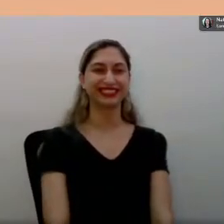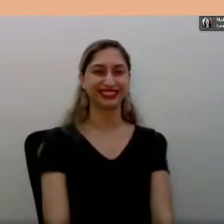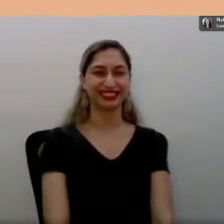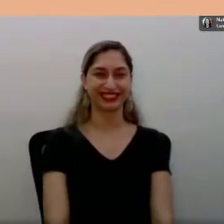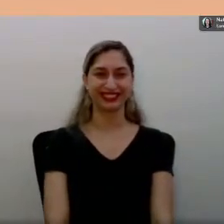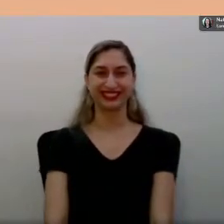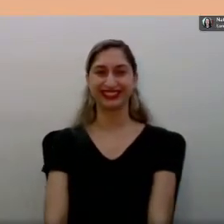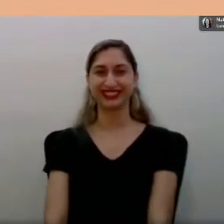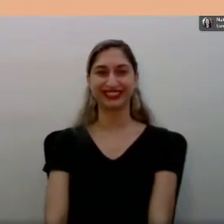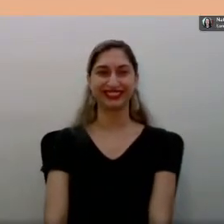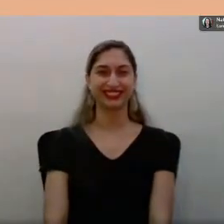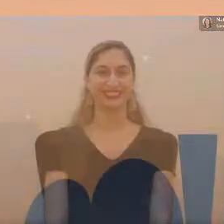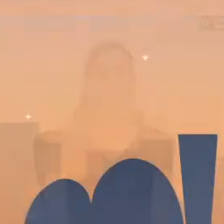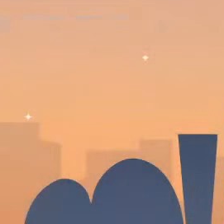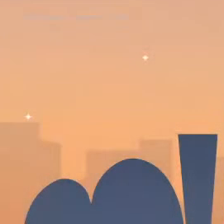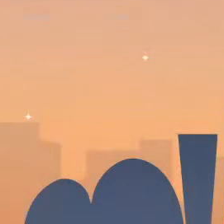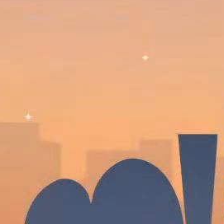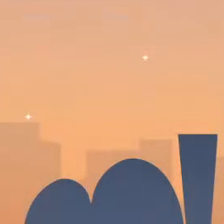próxima